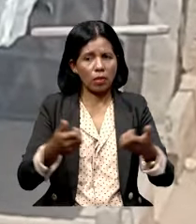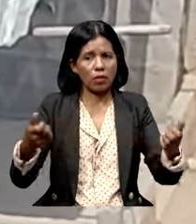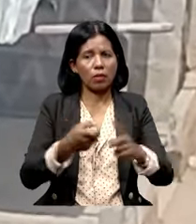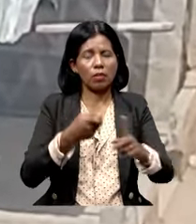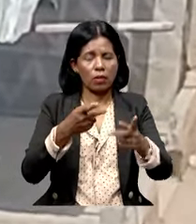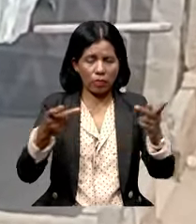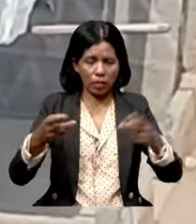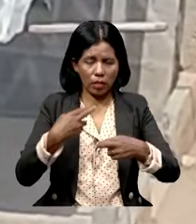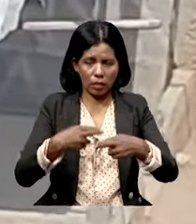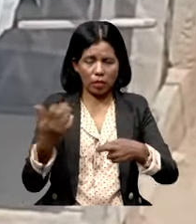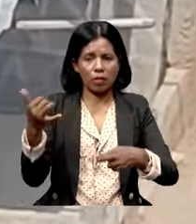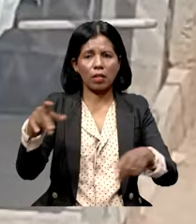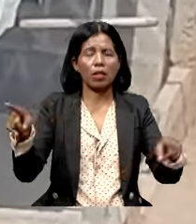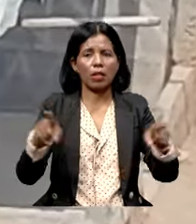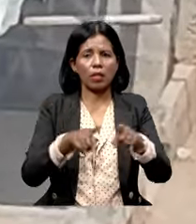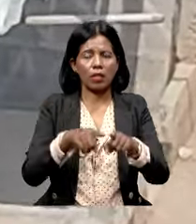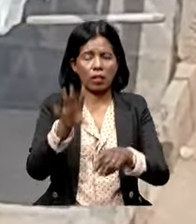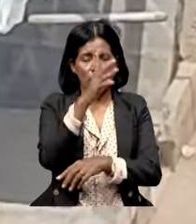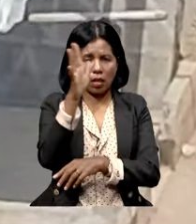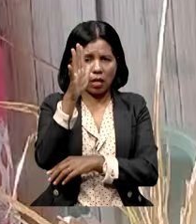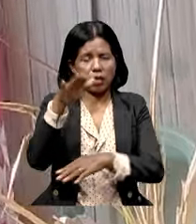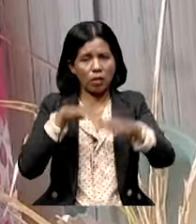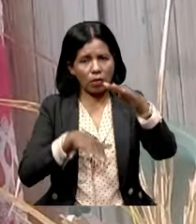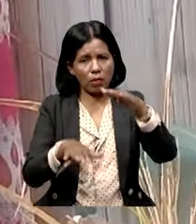área risco sira hanesang, iha ai hung okos,